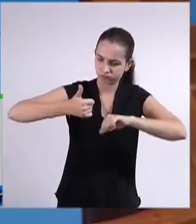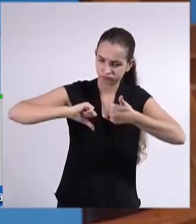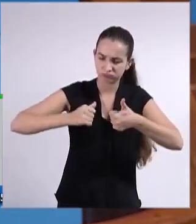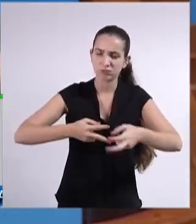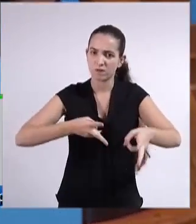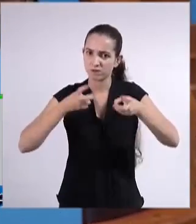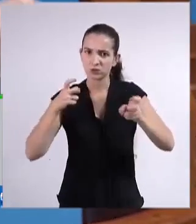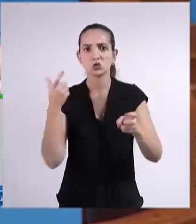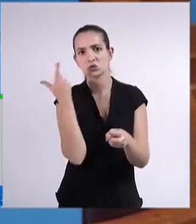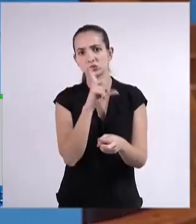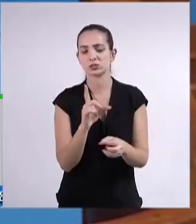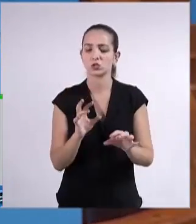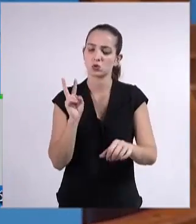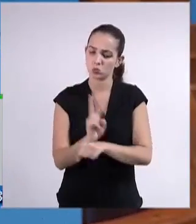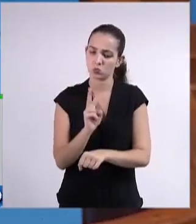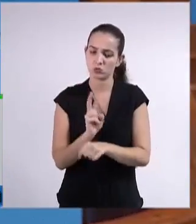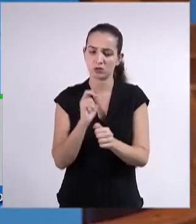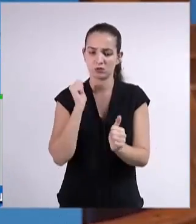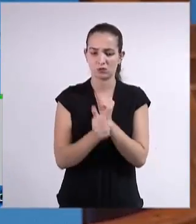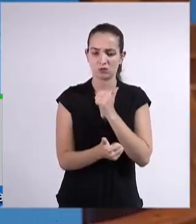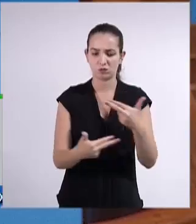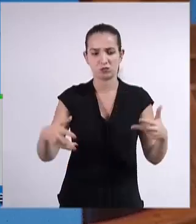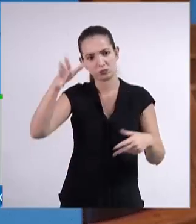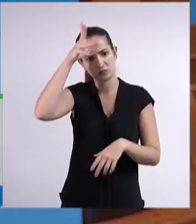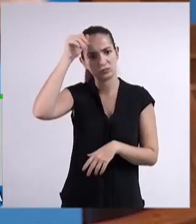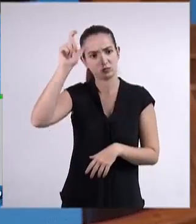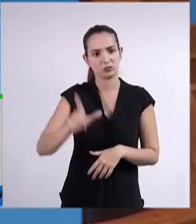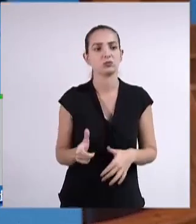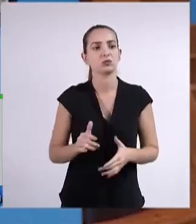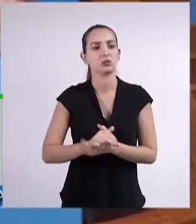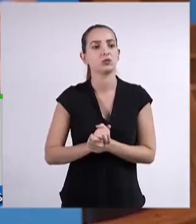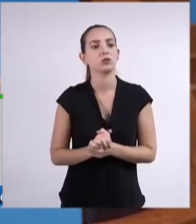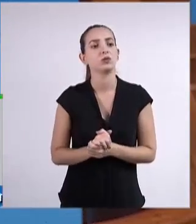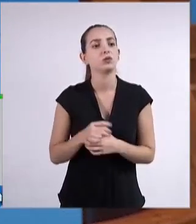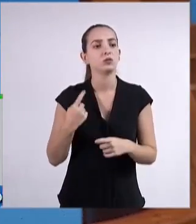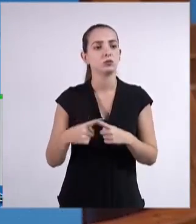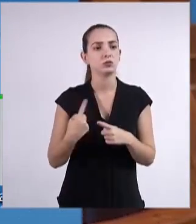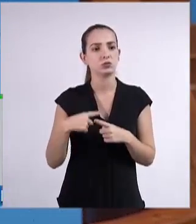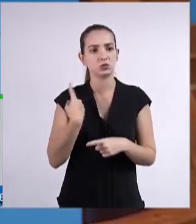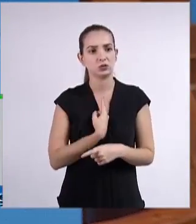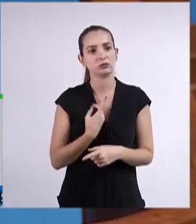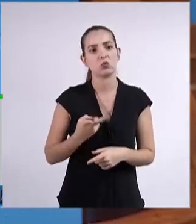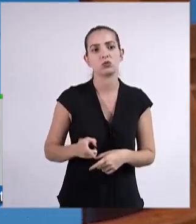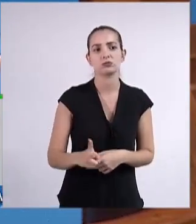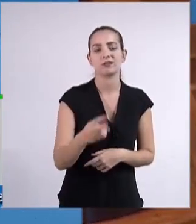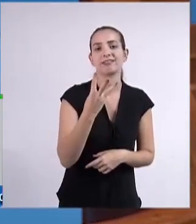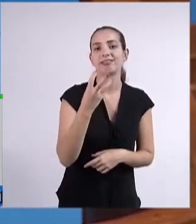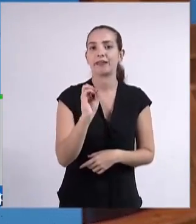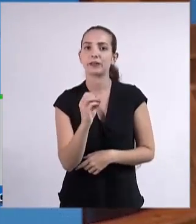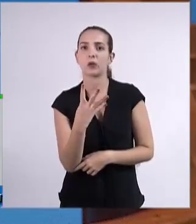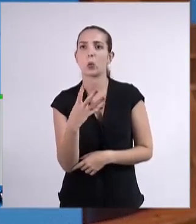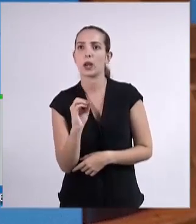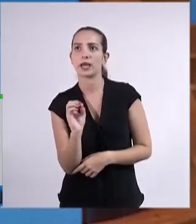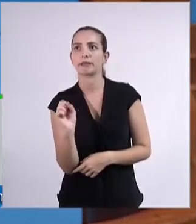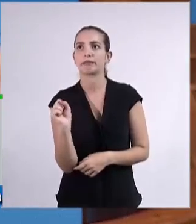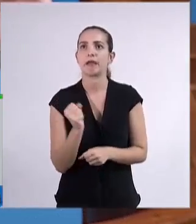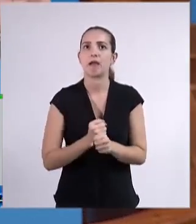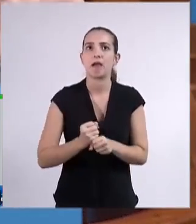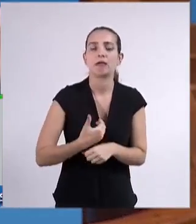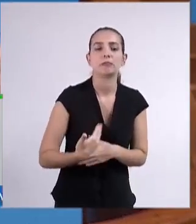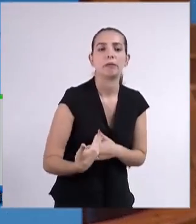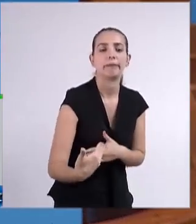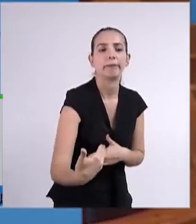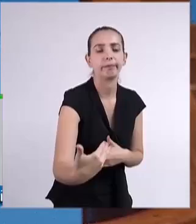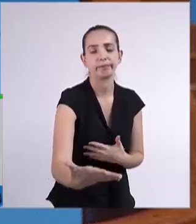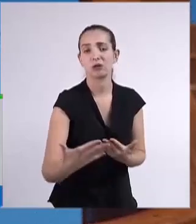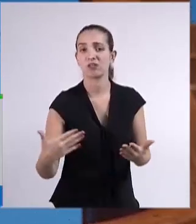feito alguma coisa em relação à federação, nós vamos continuar mais 30, 40 anos com o futebol sucateado, como